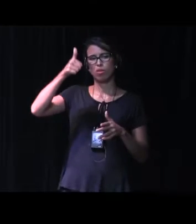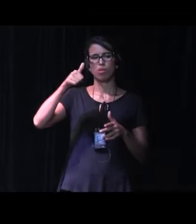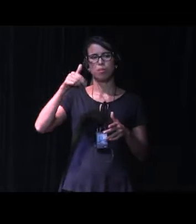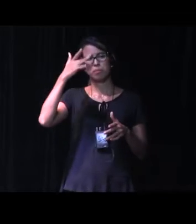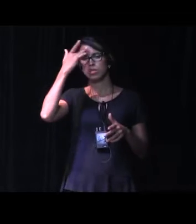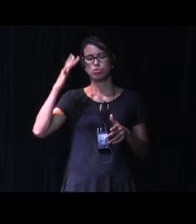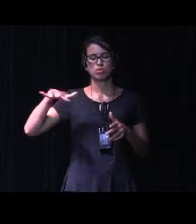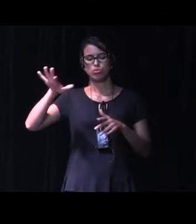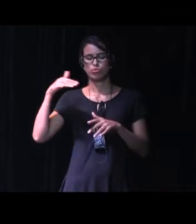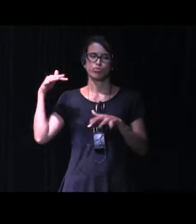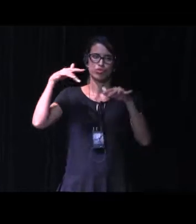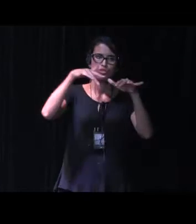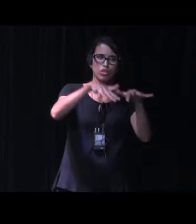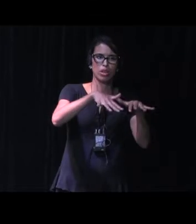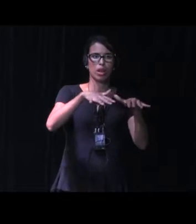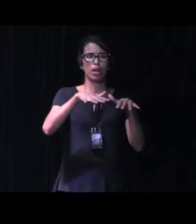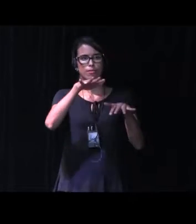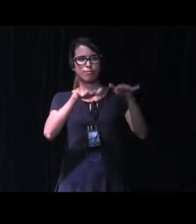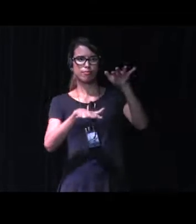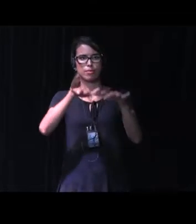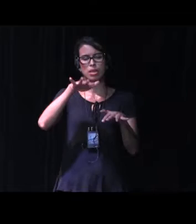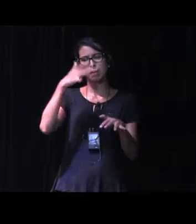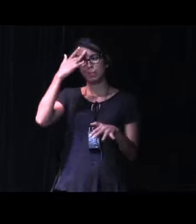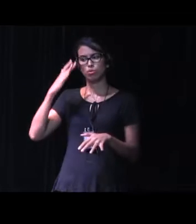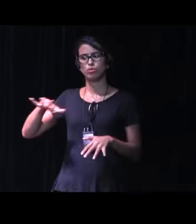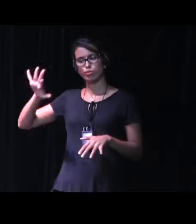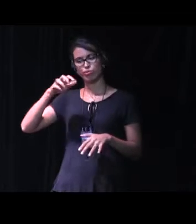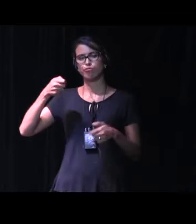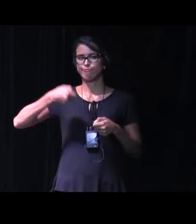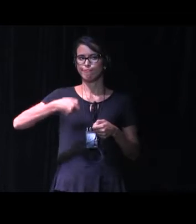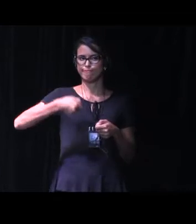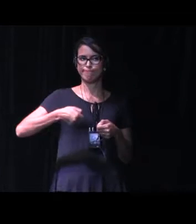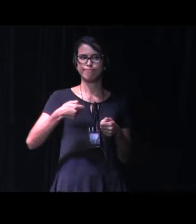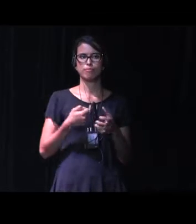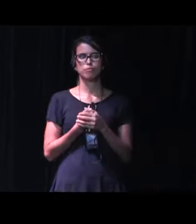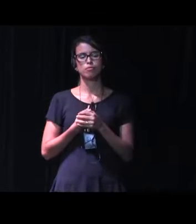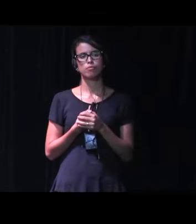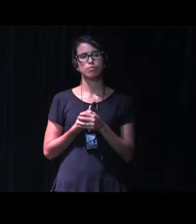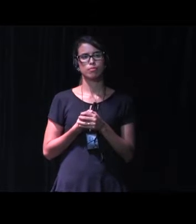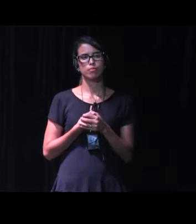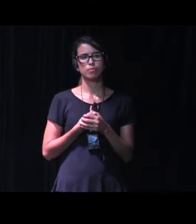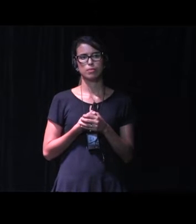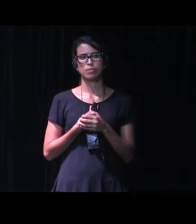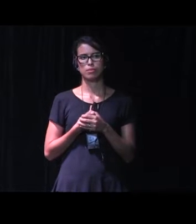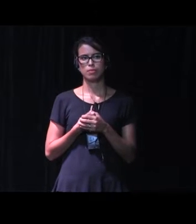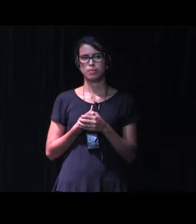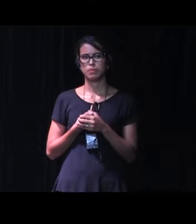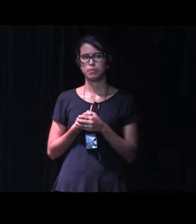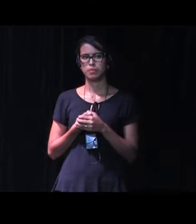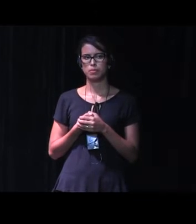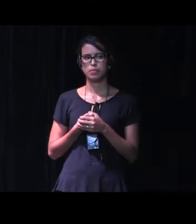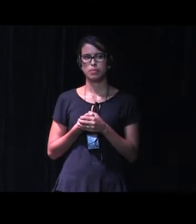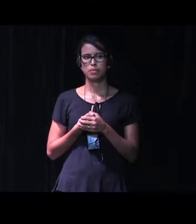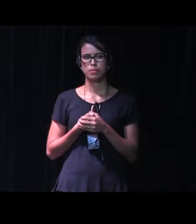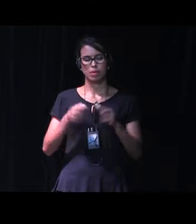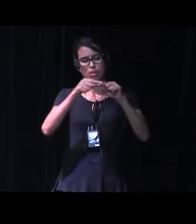diferentes níveis é o mais, ou é o melhor para o público. E o público é muito